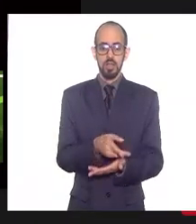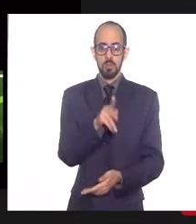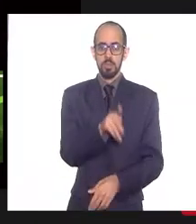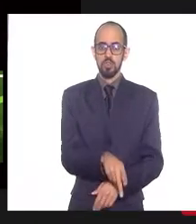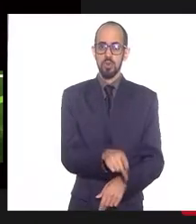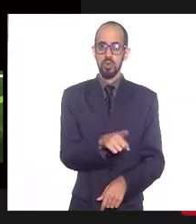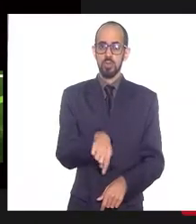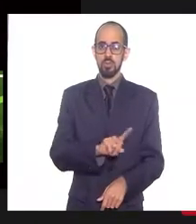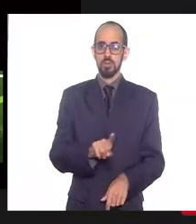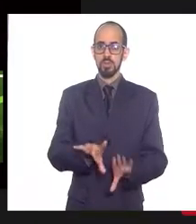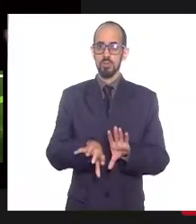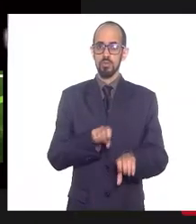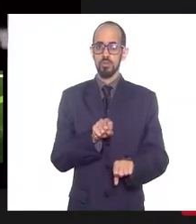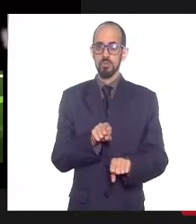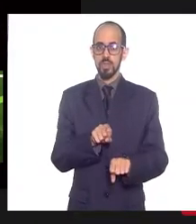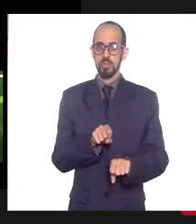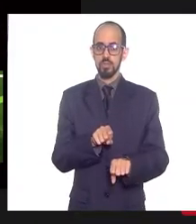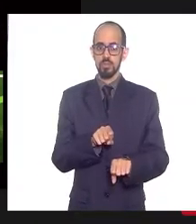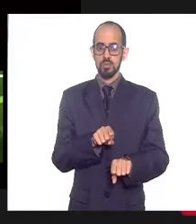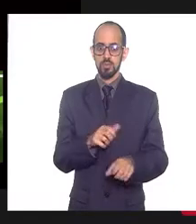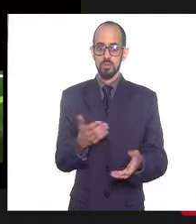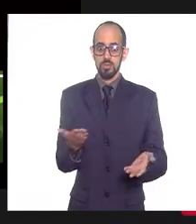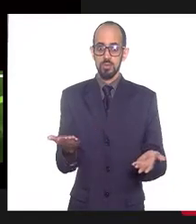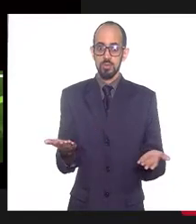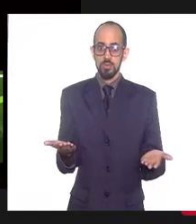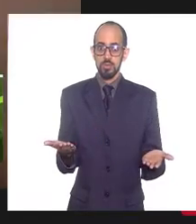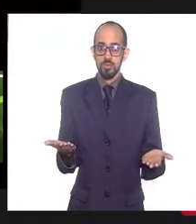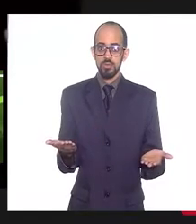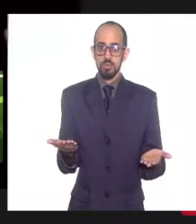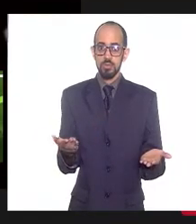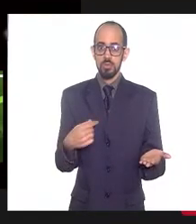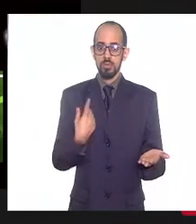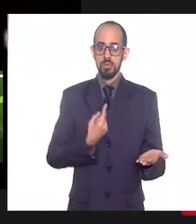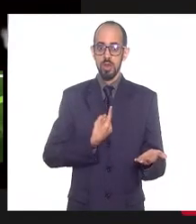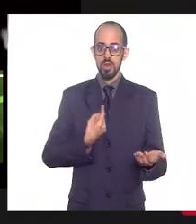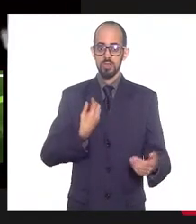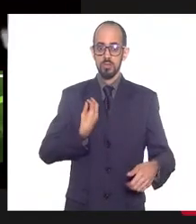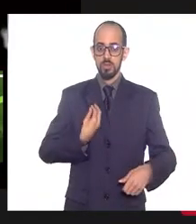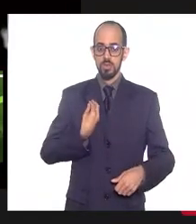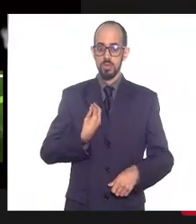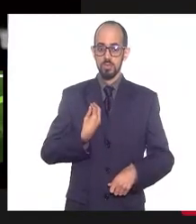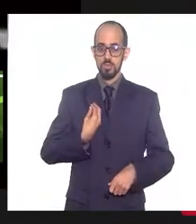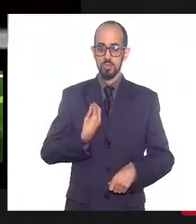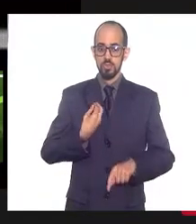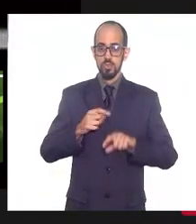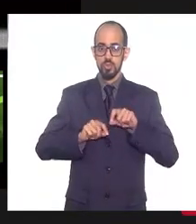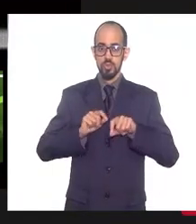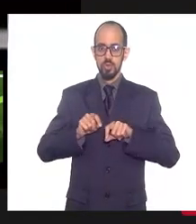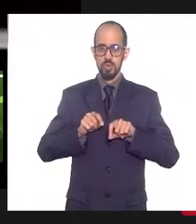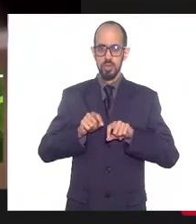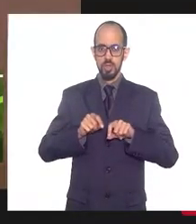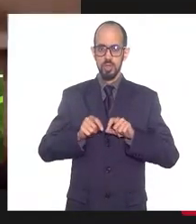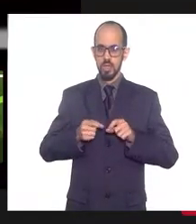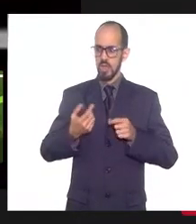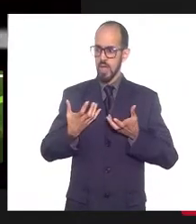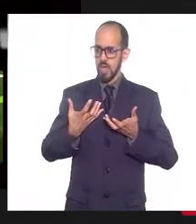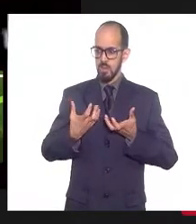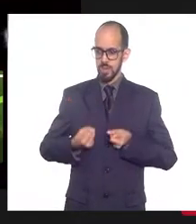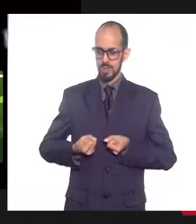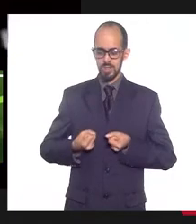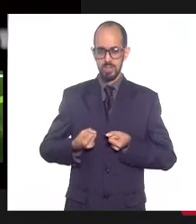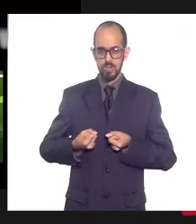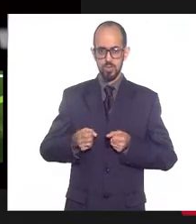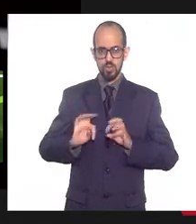as pessoas não precisam ter diploma. A gente vive à mercê de tanta propaganda